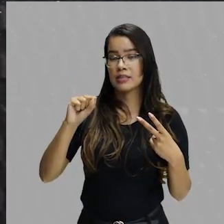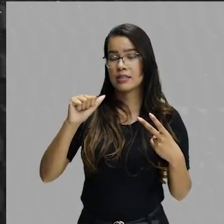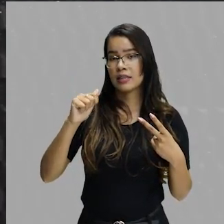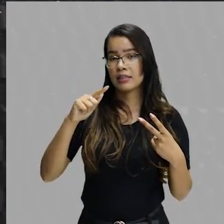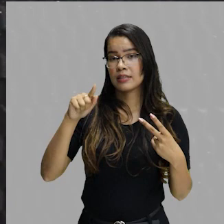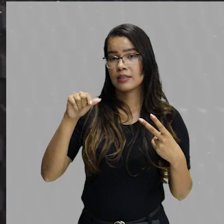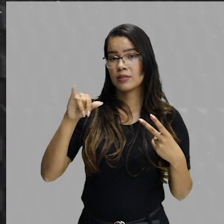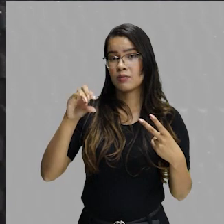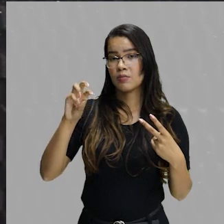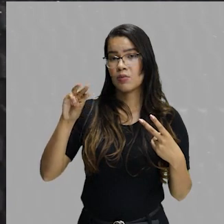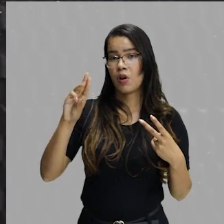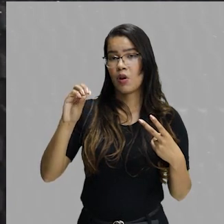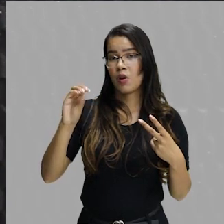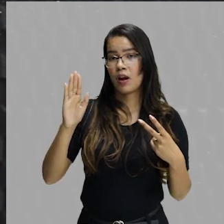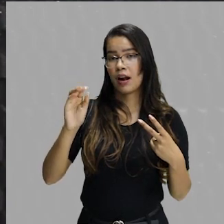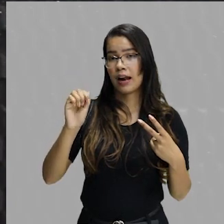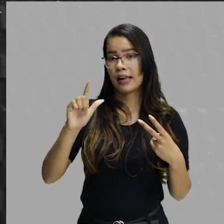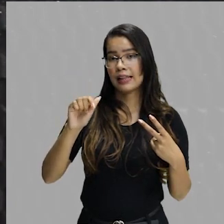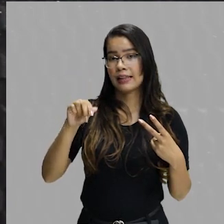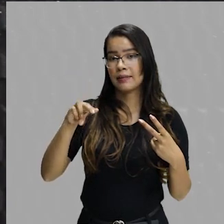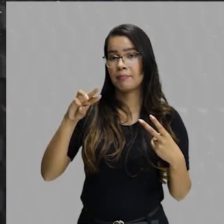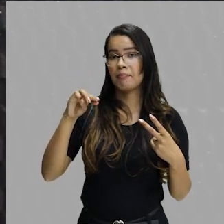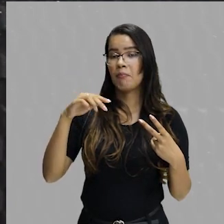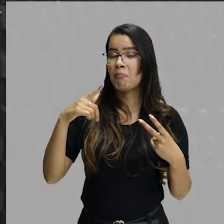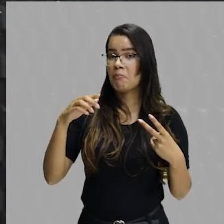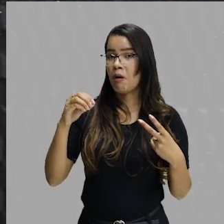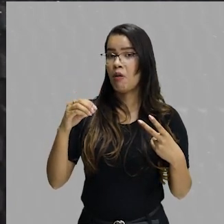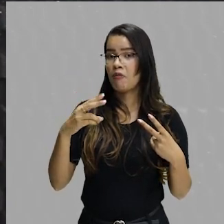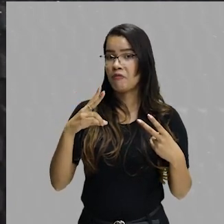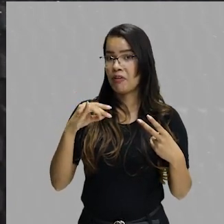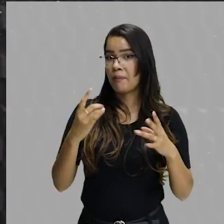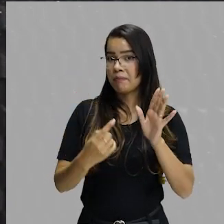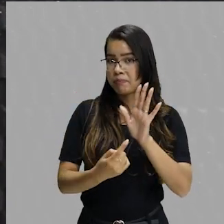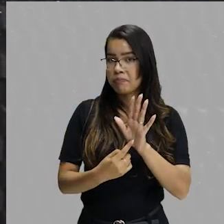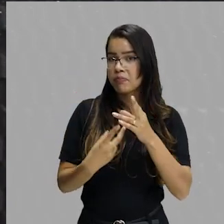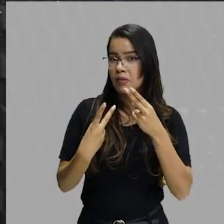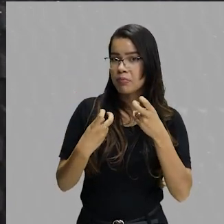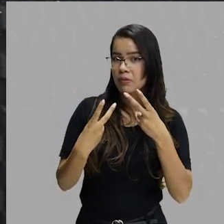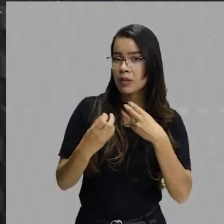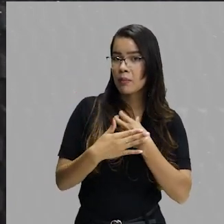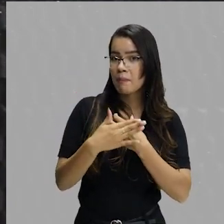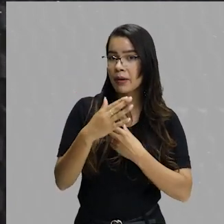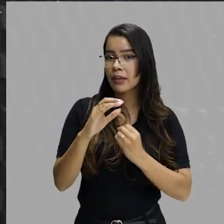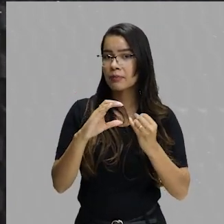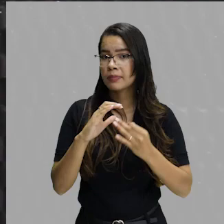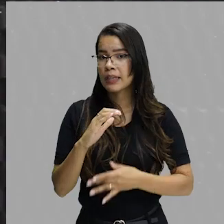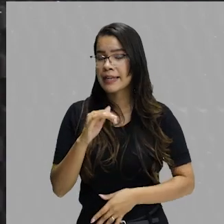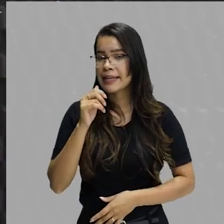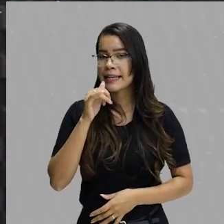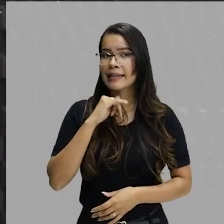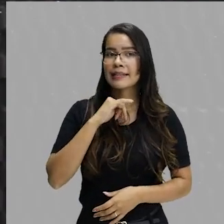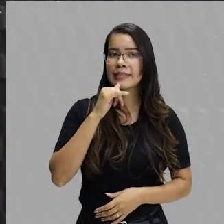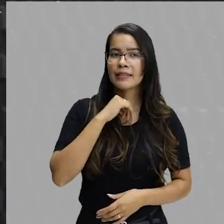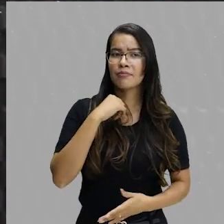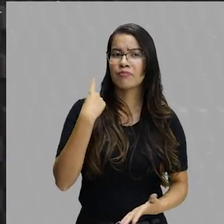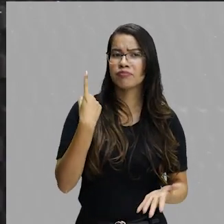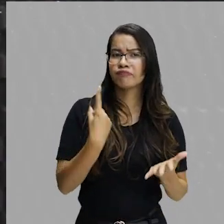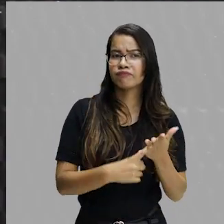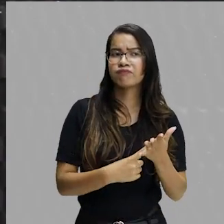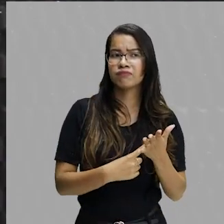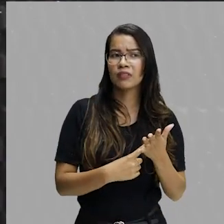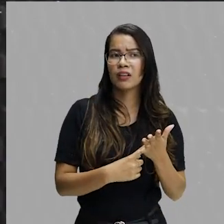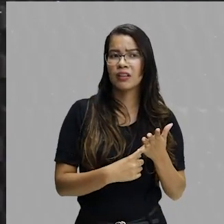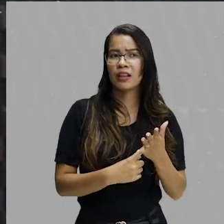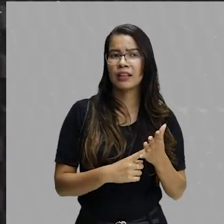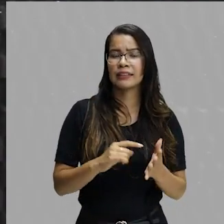exemplo, os tratados pós-Primeira Guerra na Itália. Como nós falamos ainda há pouco, a Itália ela